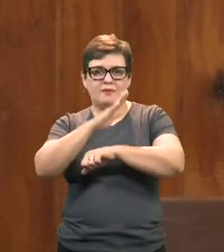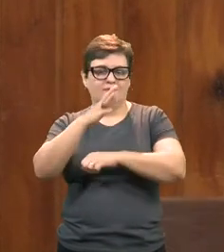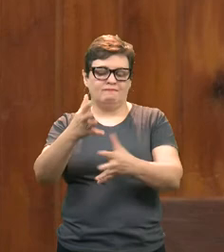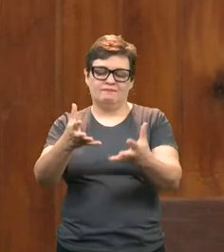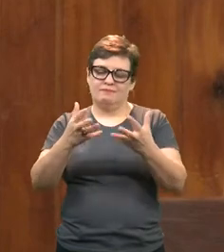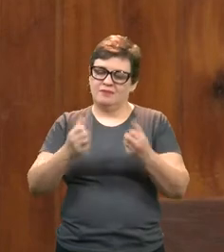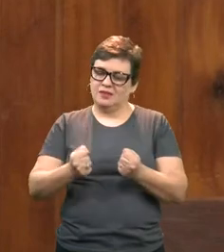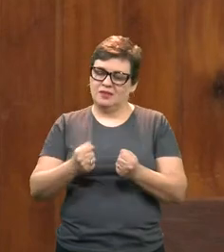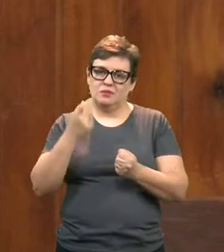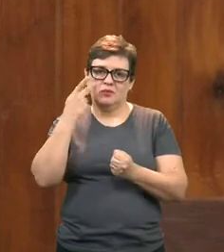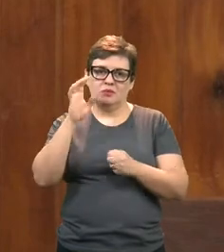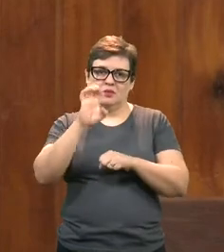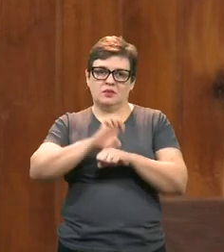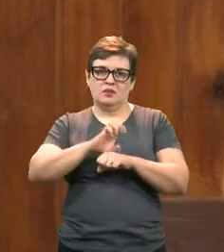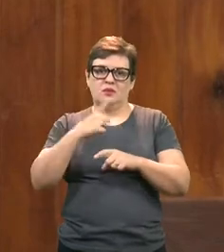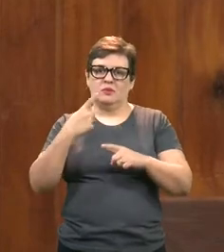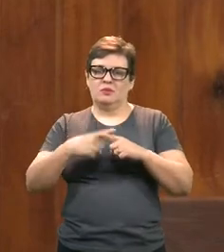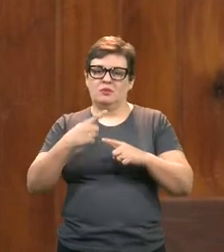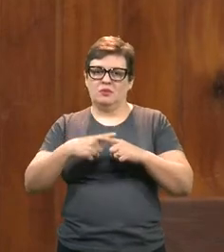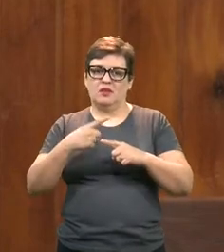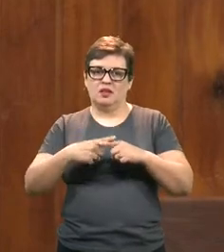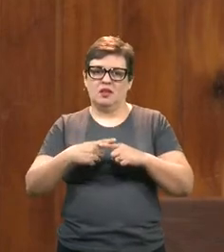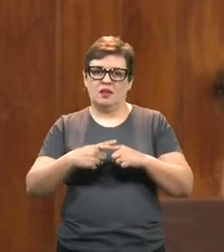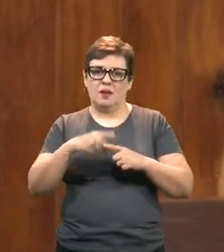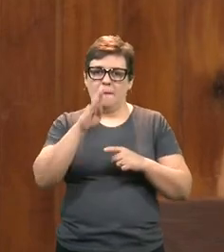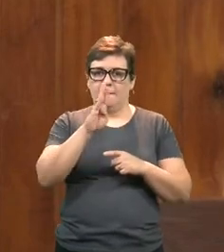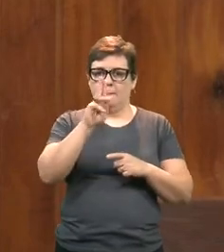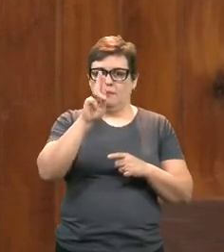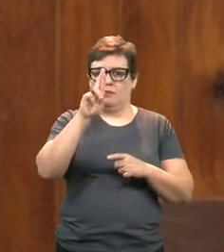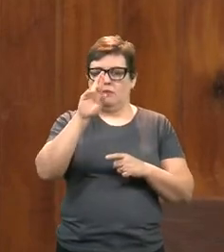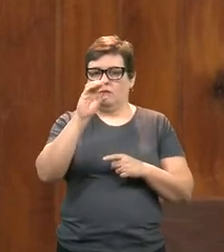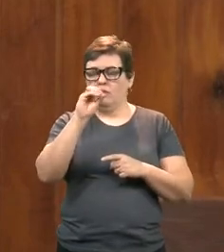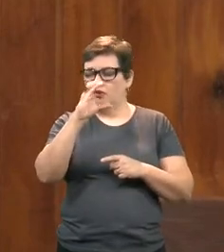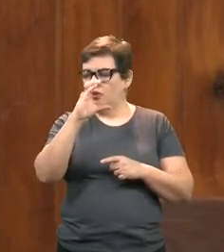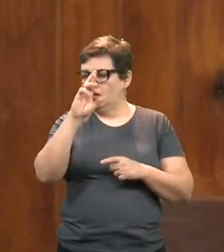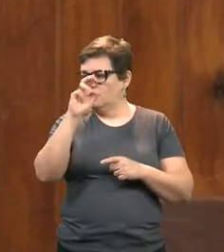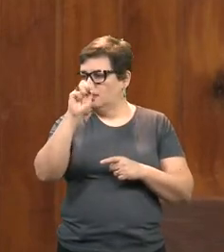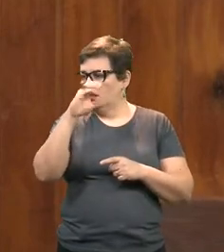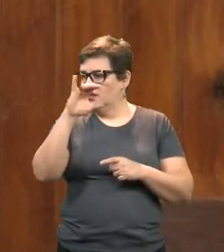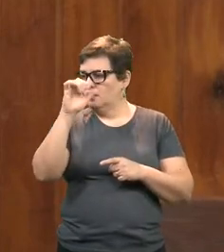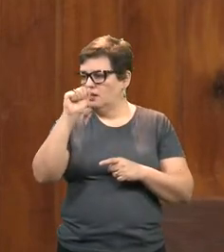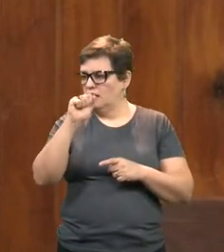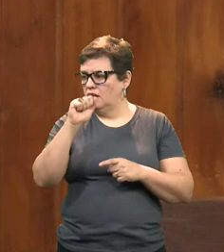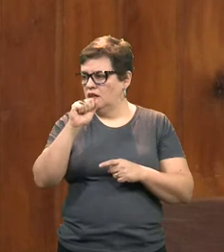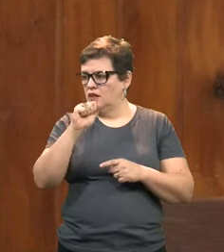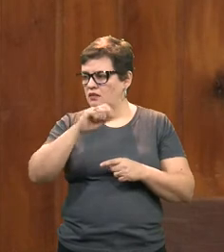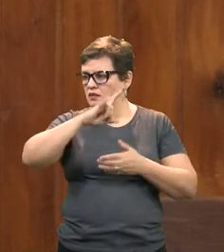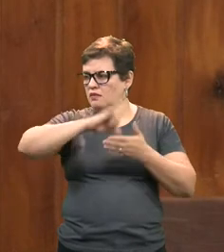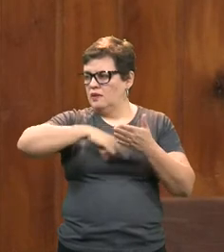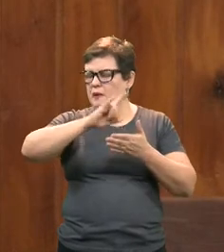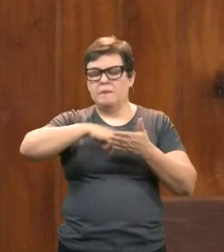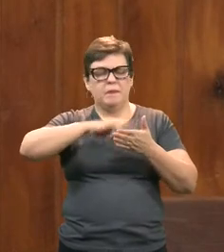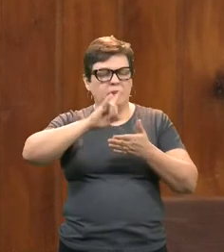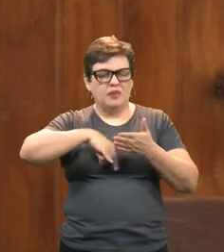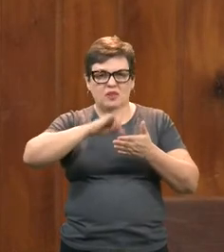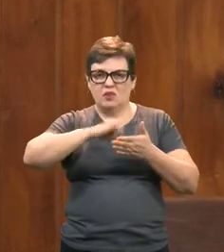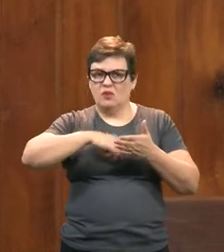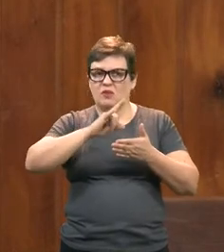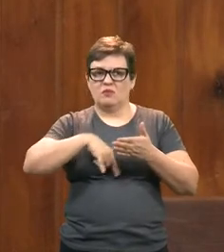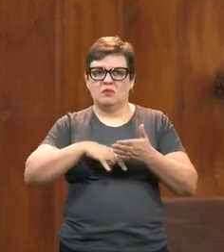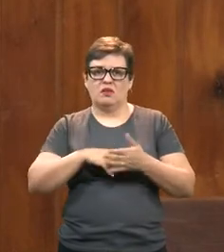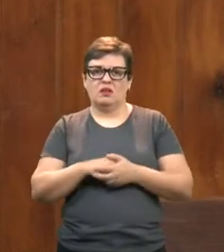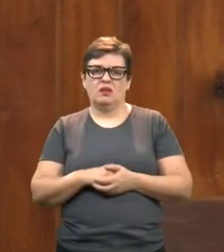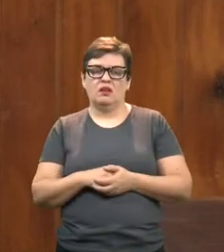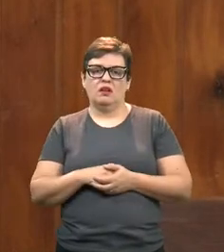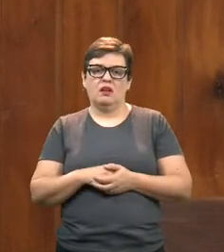Estado. A burocracia, as documentações, tudo vinha a falar assim, ela